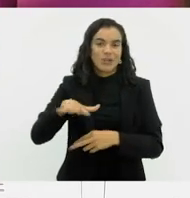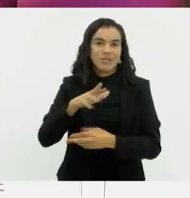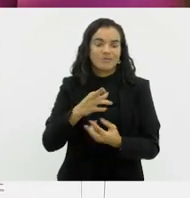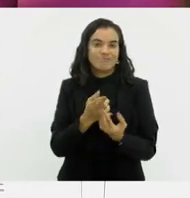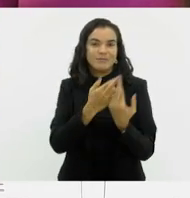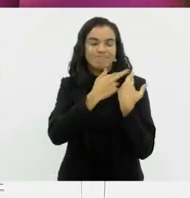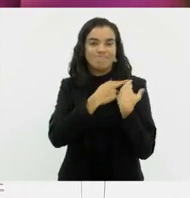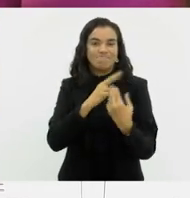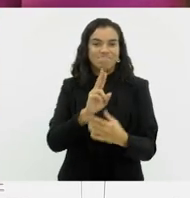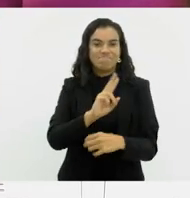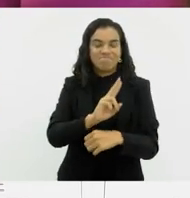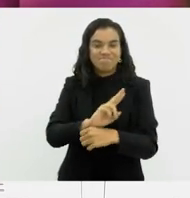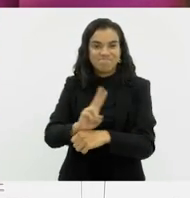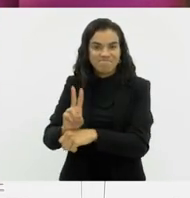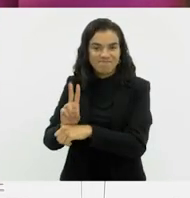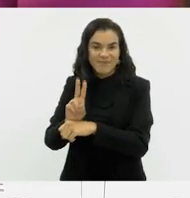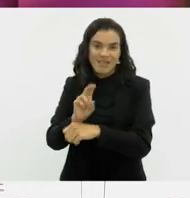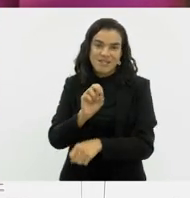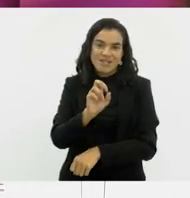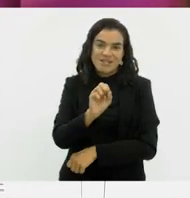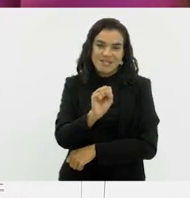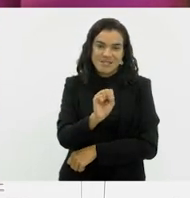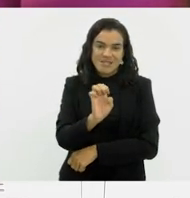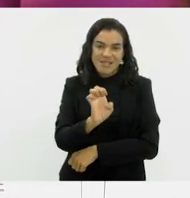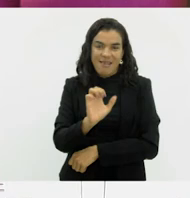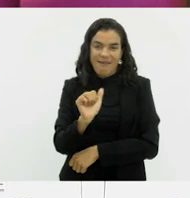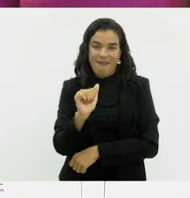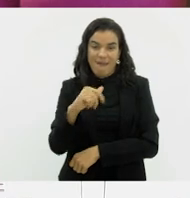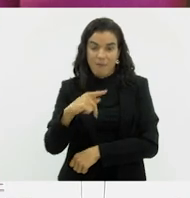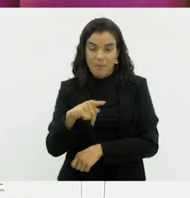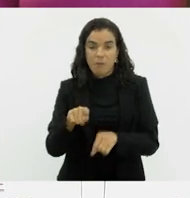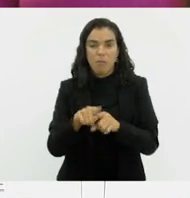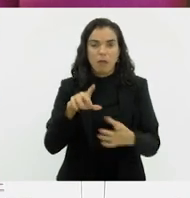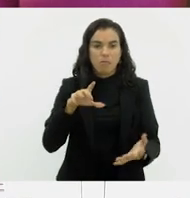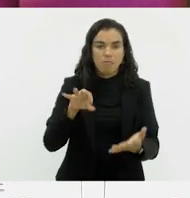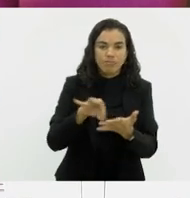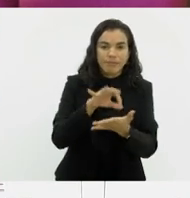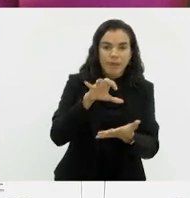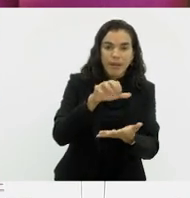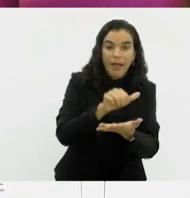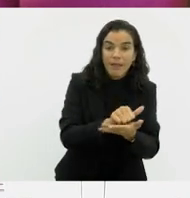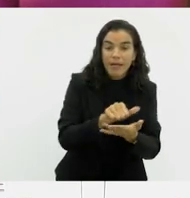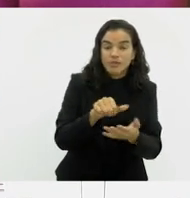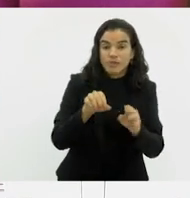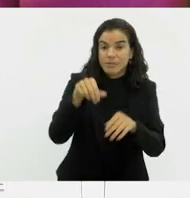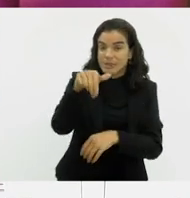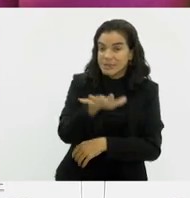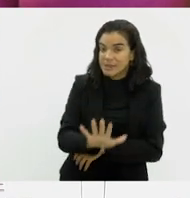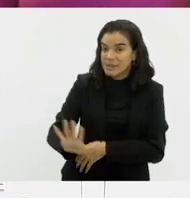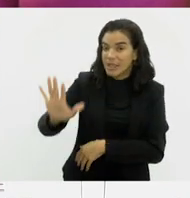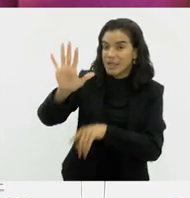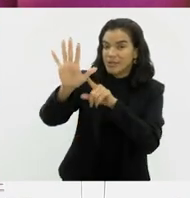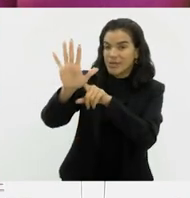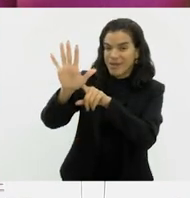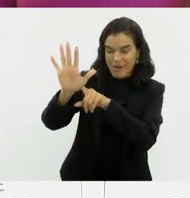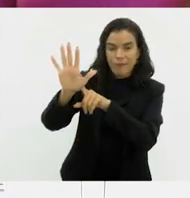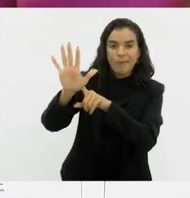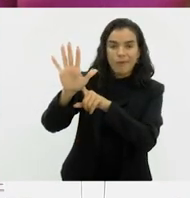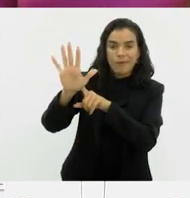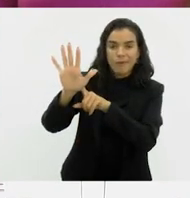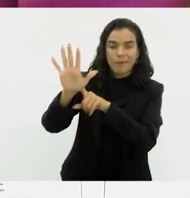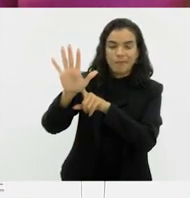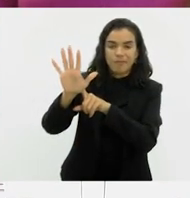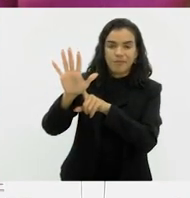ela participa ativamente. Então, atualizar o cadastro de estabelecimento nacional, que é um outro pleito também que foi colocado,